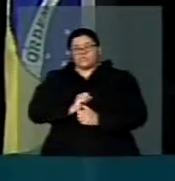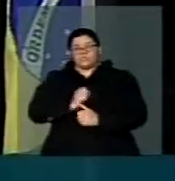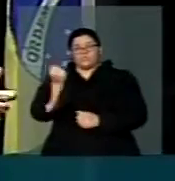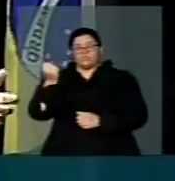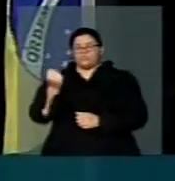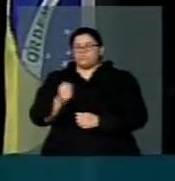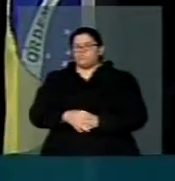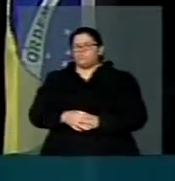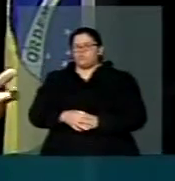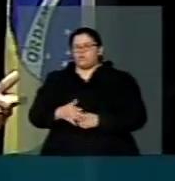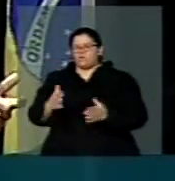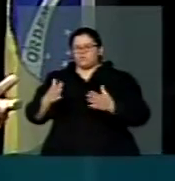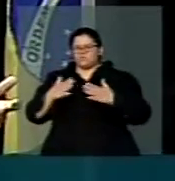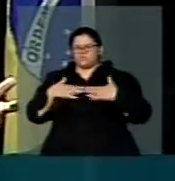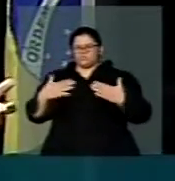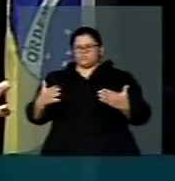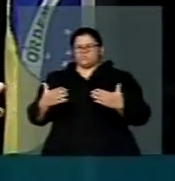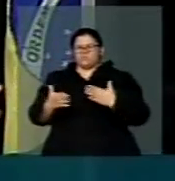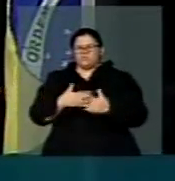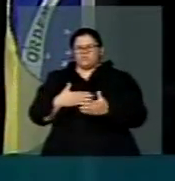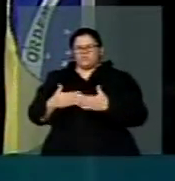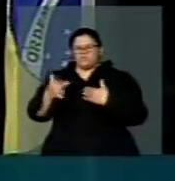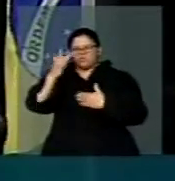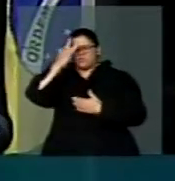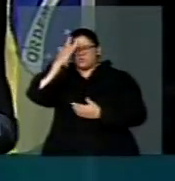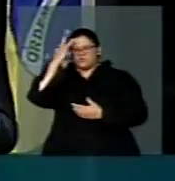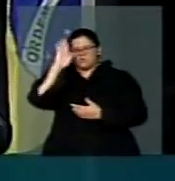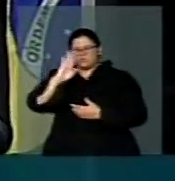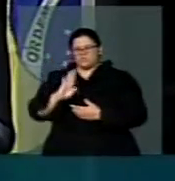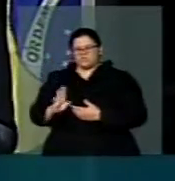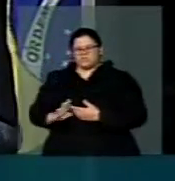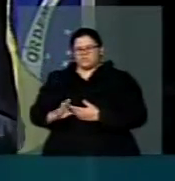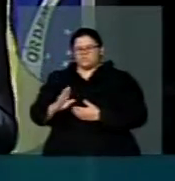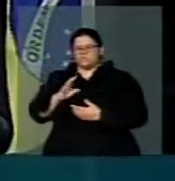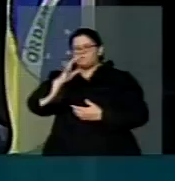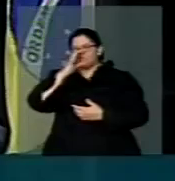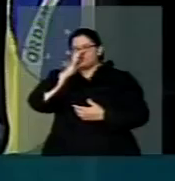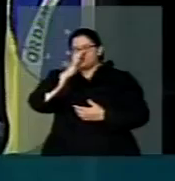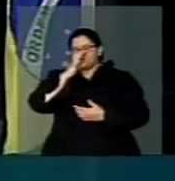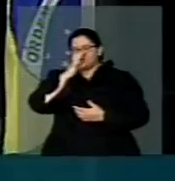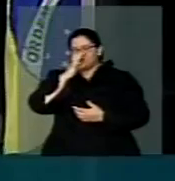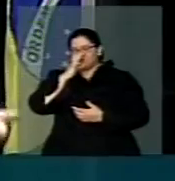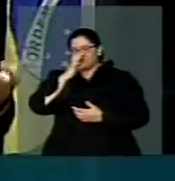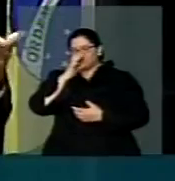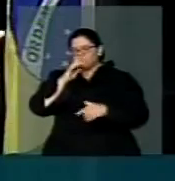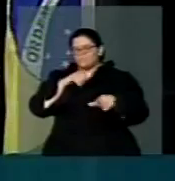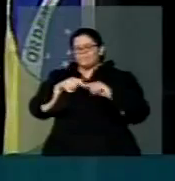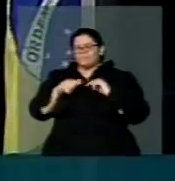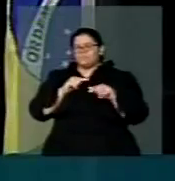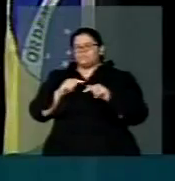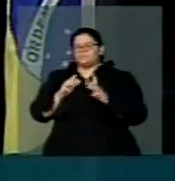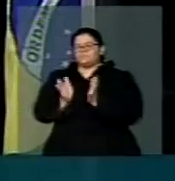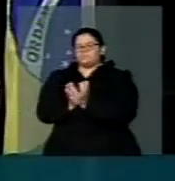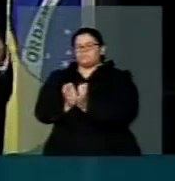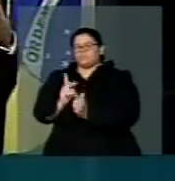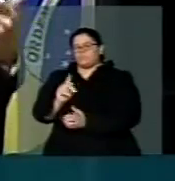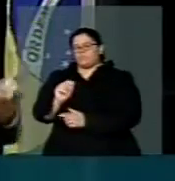ele assusta qualquer brasileiro que assiste o exercício de um partido que